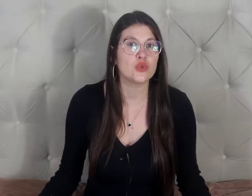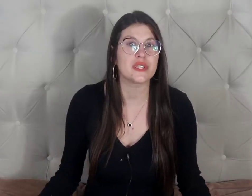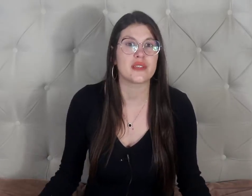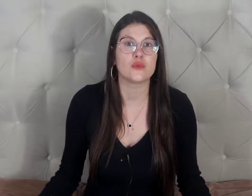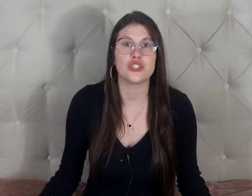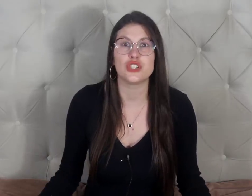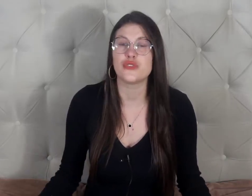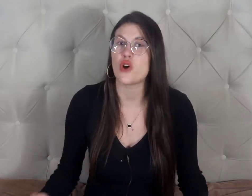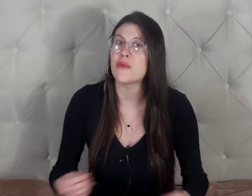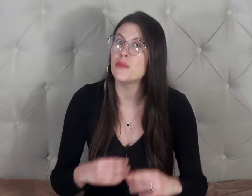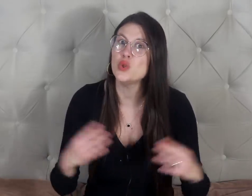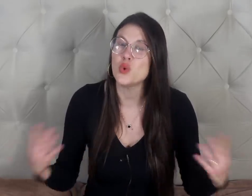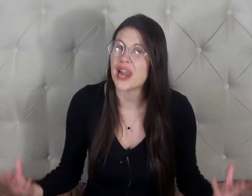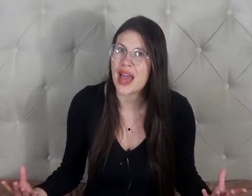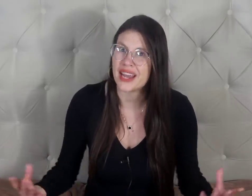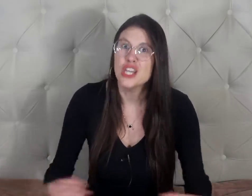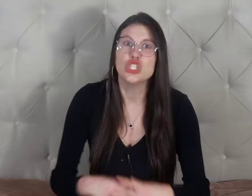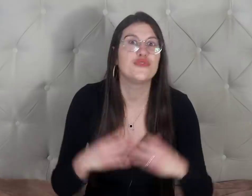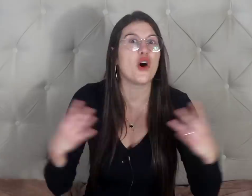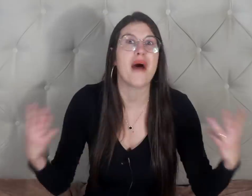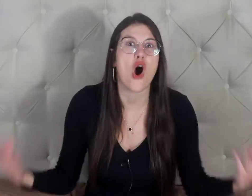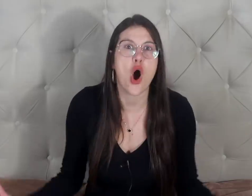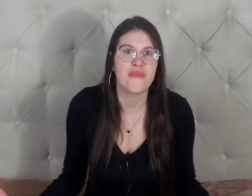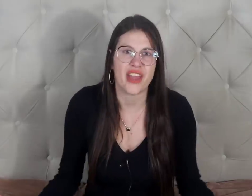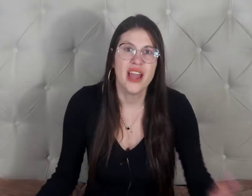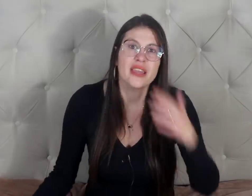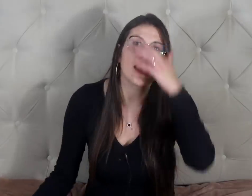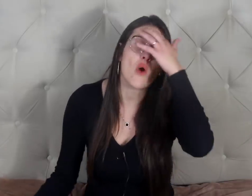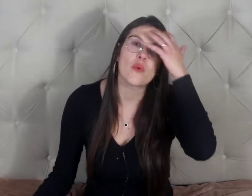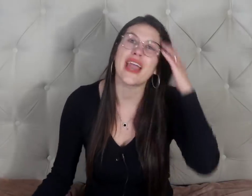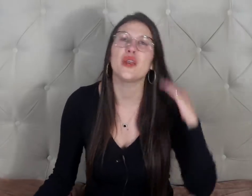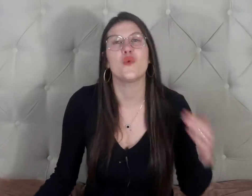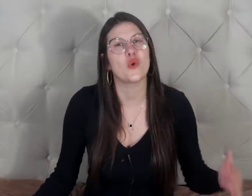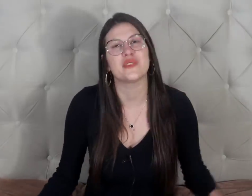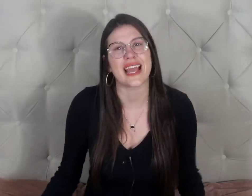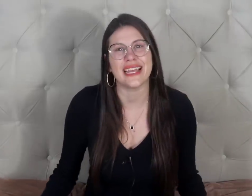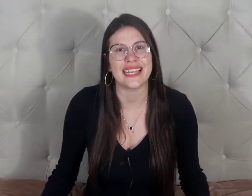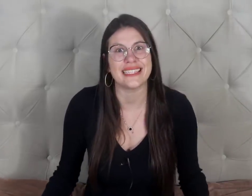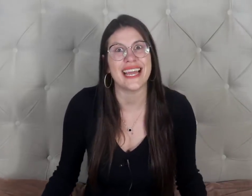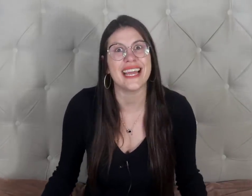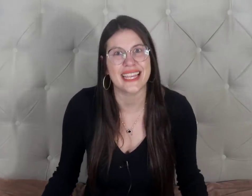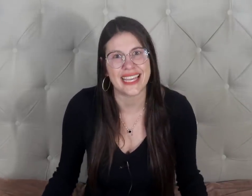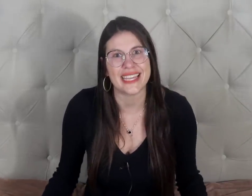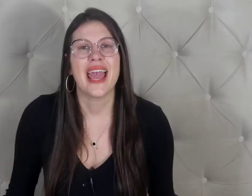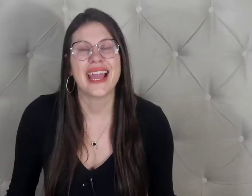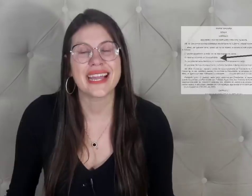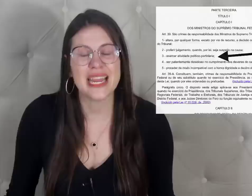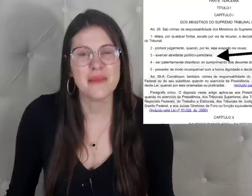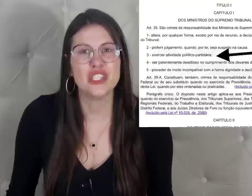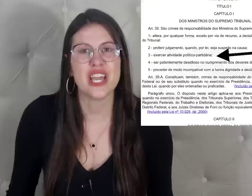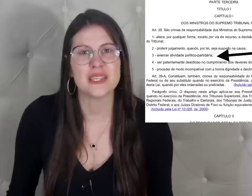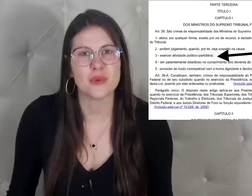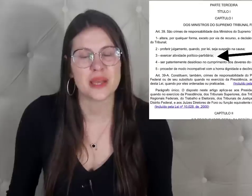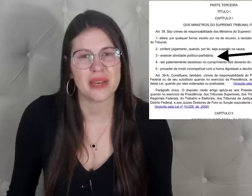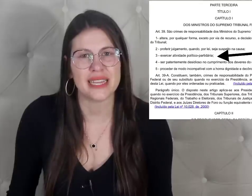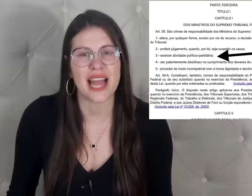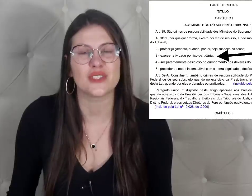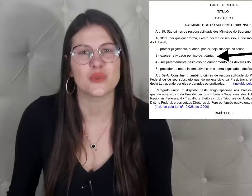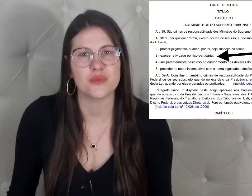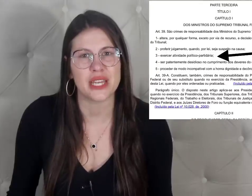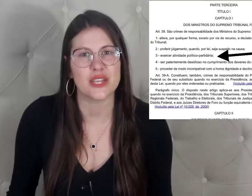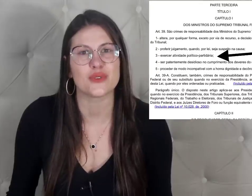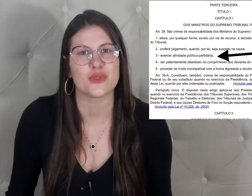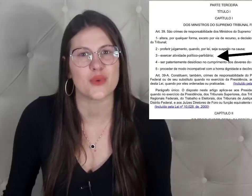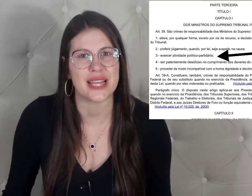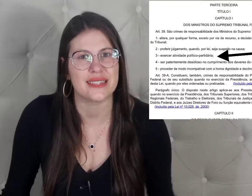que a Constituição diz de forma muito clara, de forma óbvia, que qualquer um consegue entender que é crime de